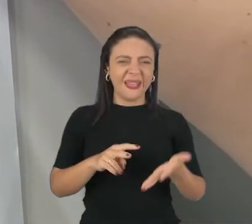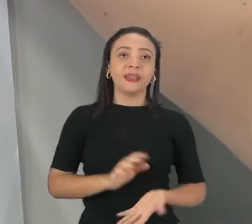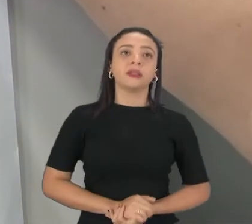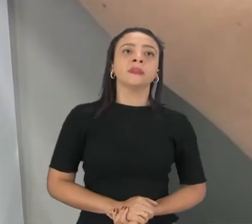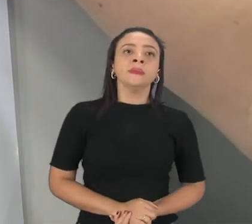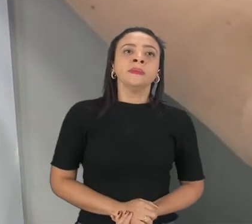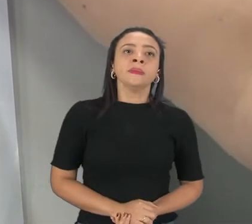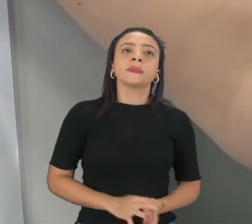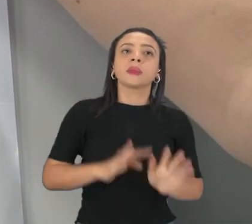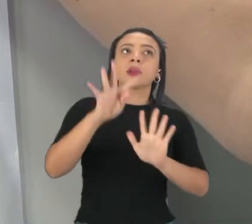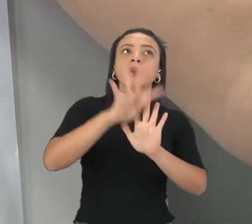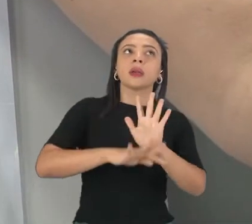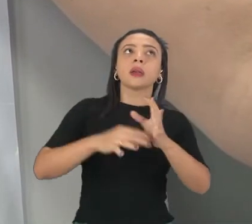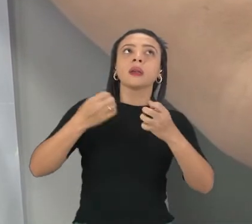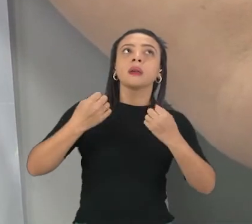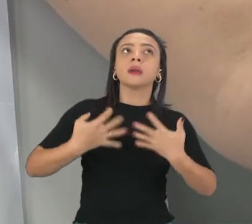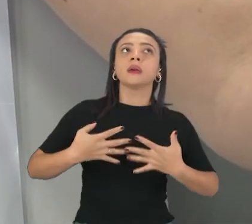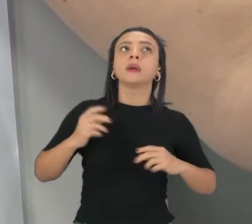O texto fala assim: